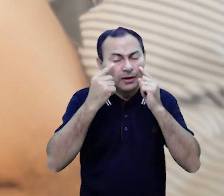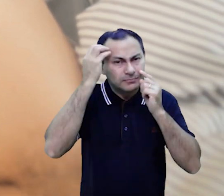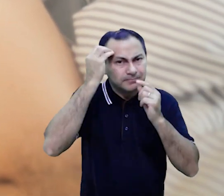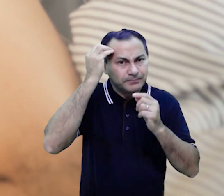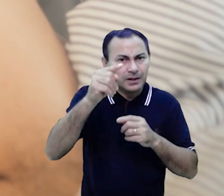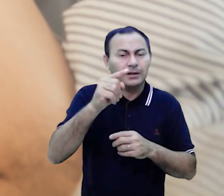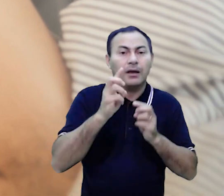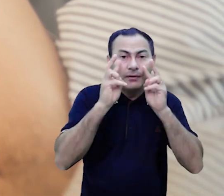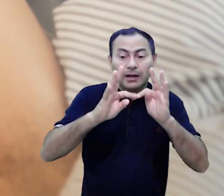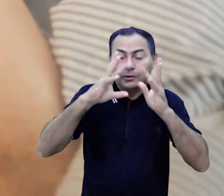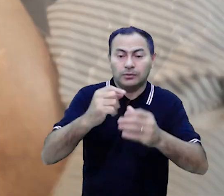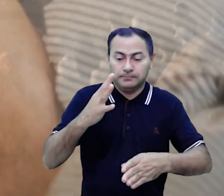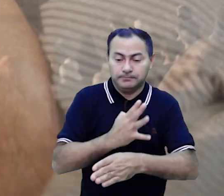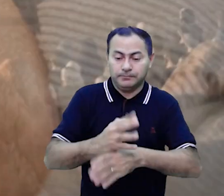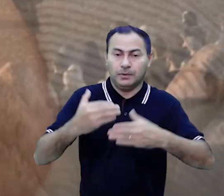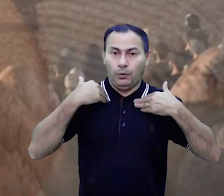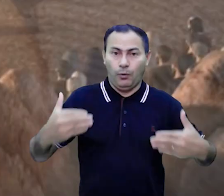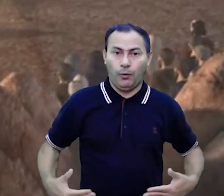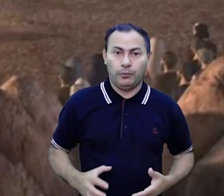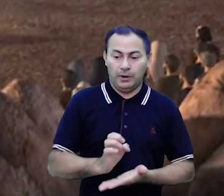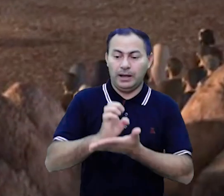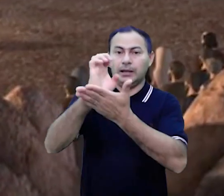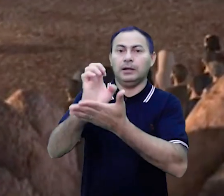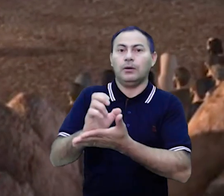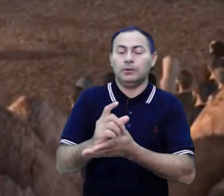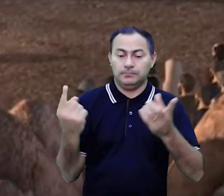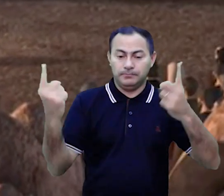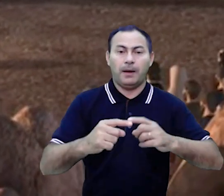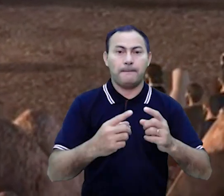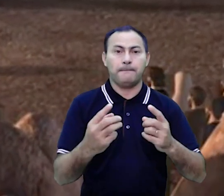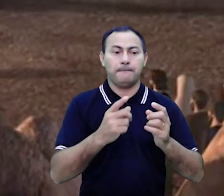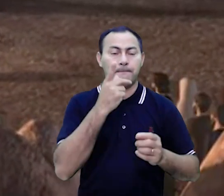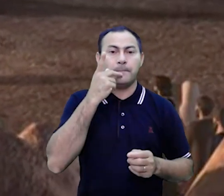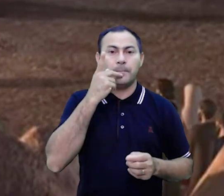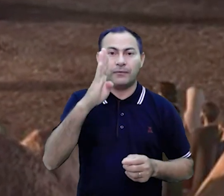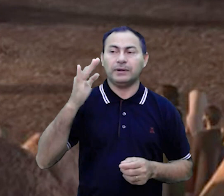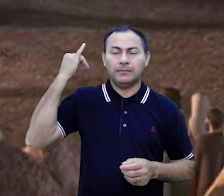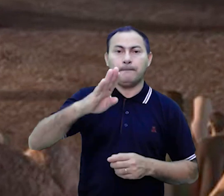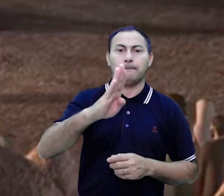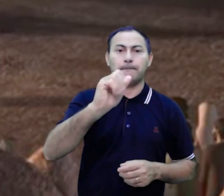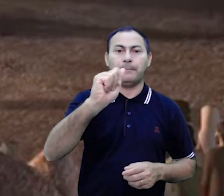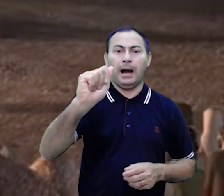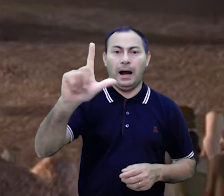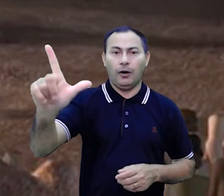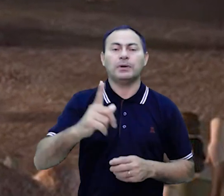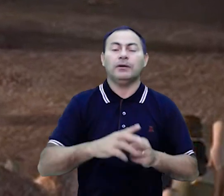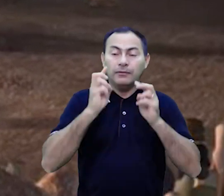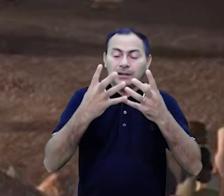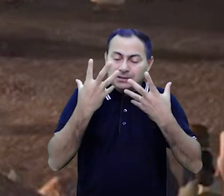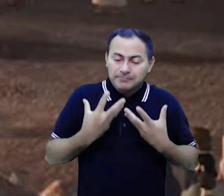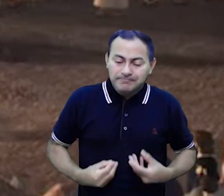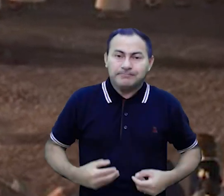nisso, viu? Bom, se você ler todo o esforço físico que Elias fez quando desafiou os profetas de Baal, perceberá que ele